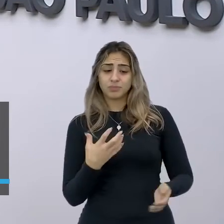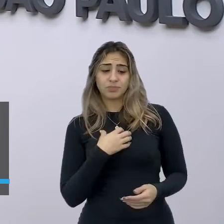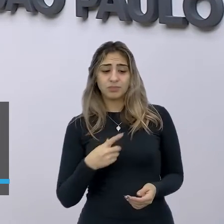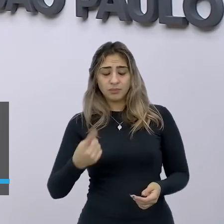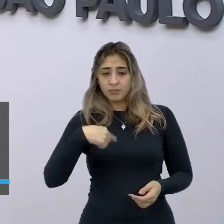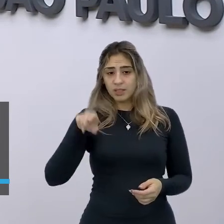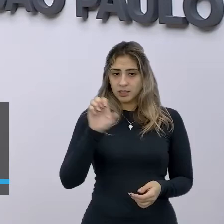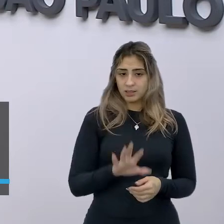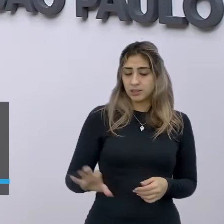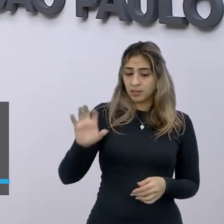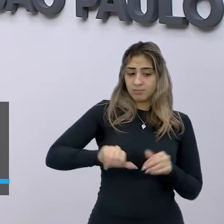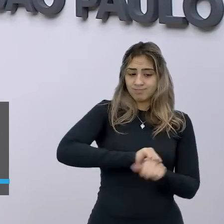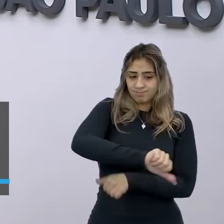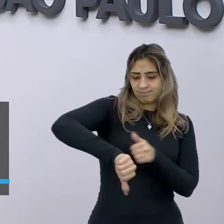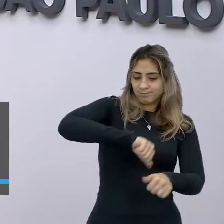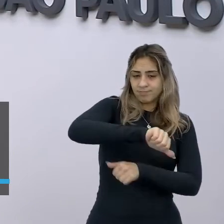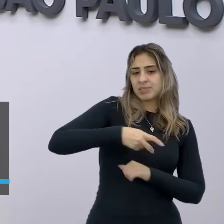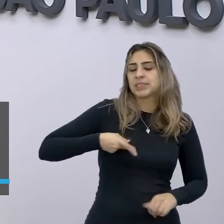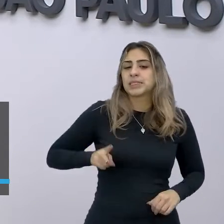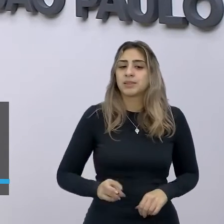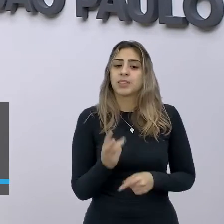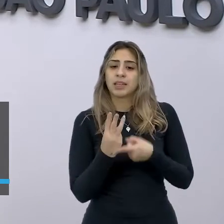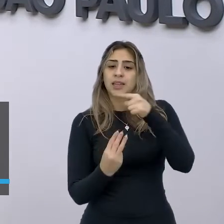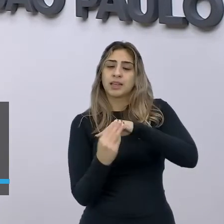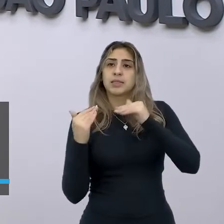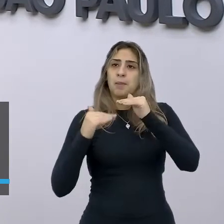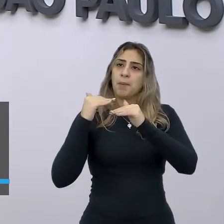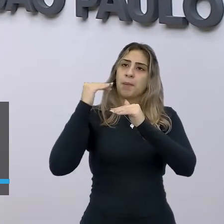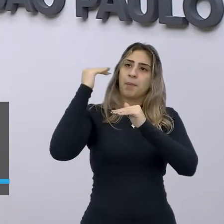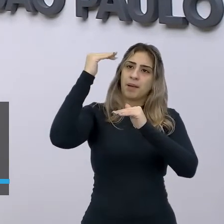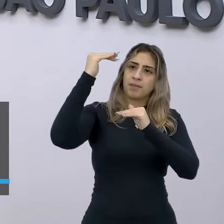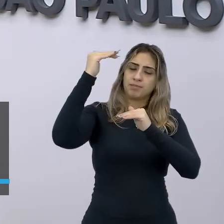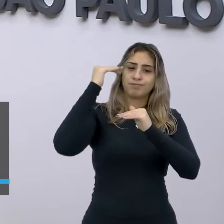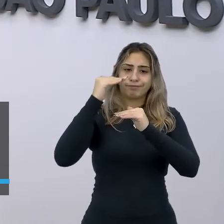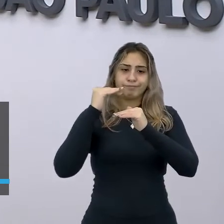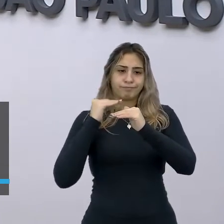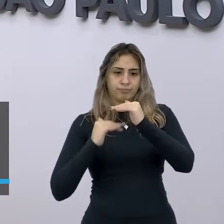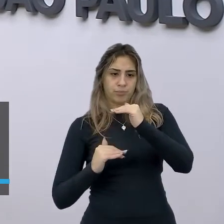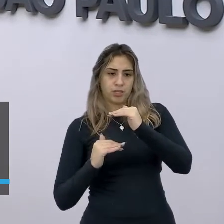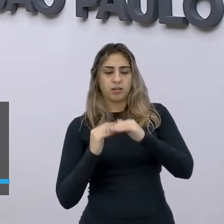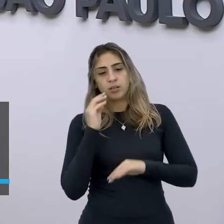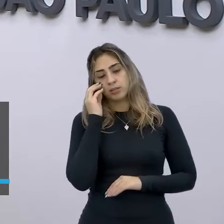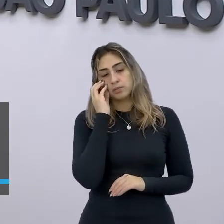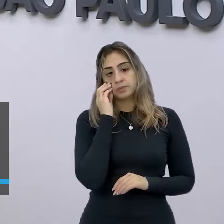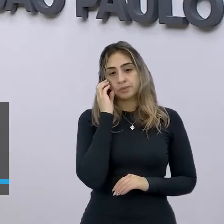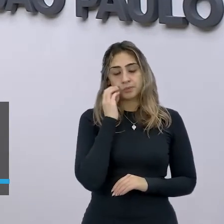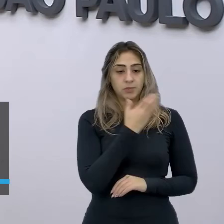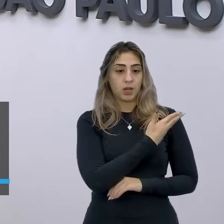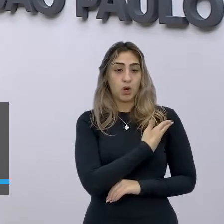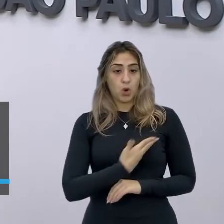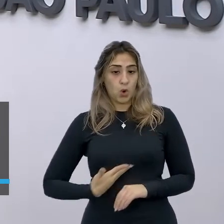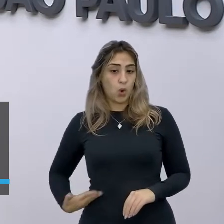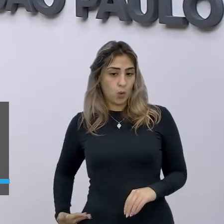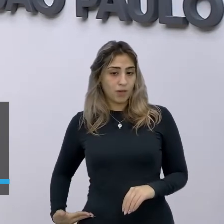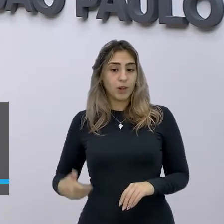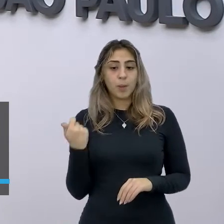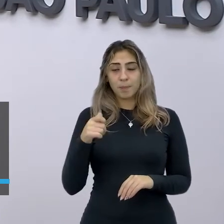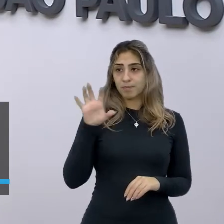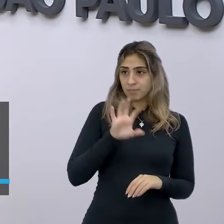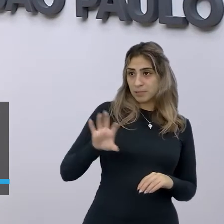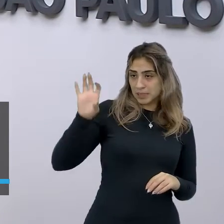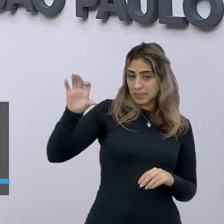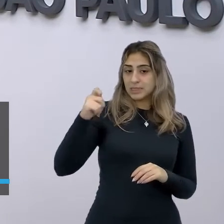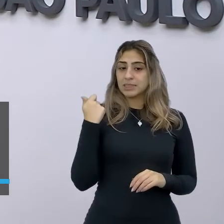esse Estado-nação ele tem que contemplar esses três pilares, que são a soberania, né? O governo ele deve possuir